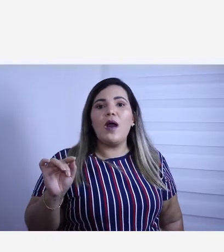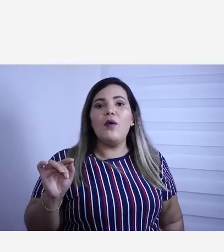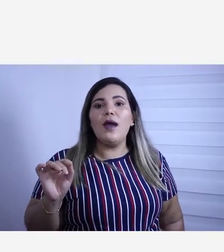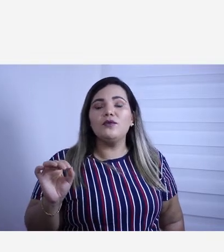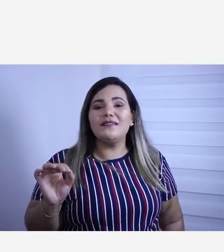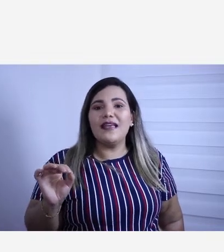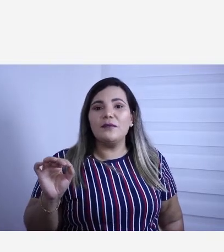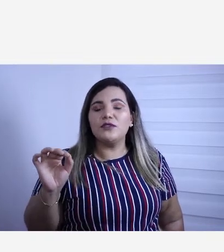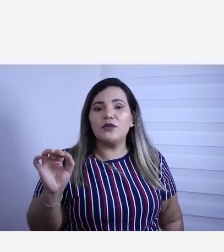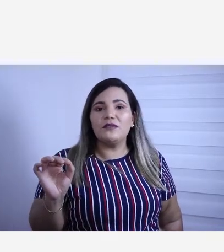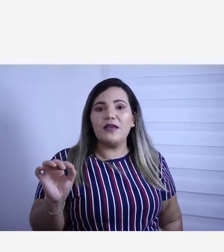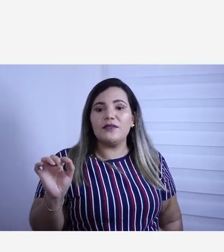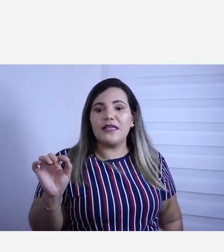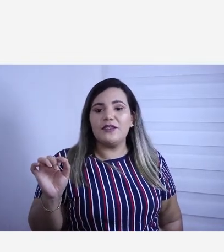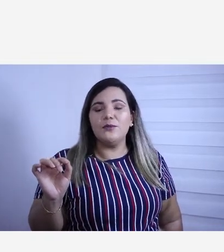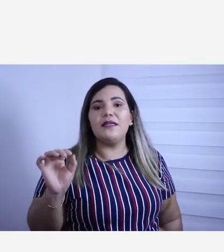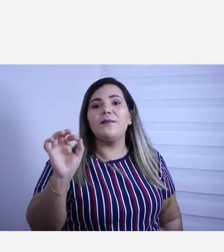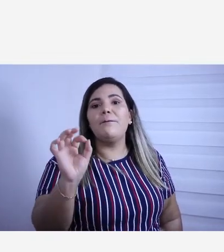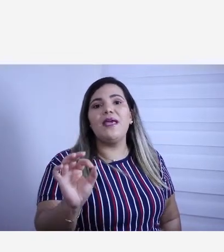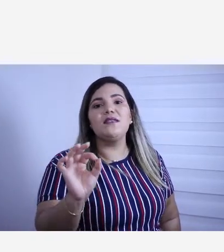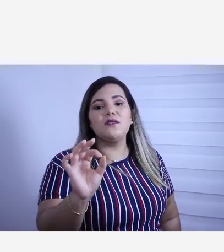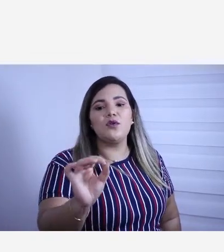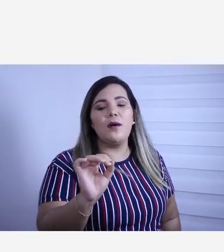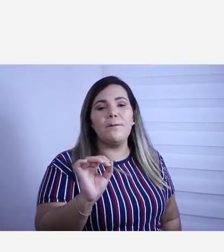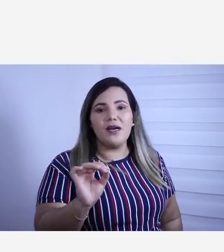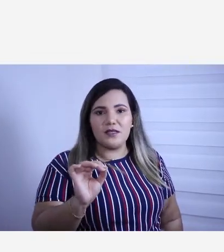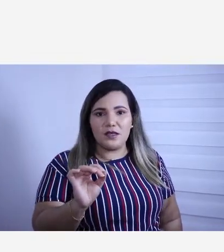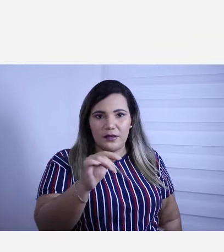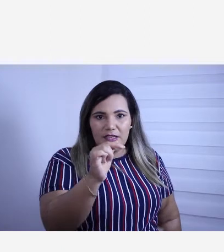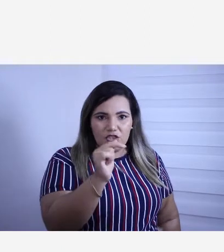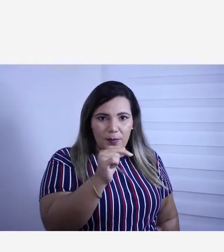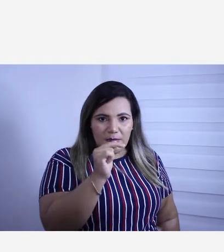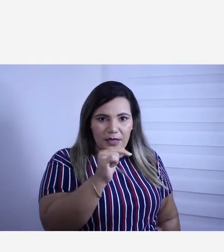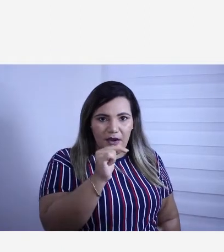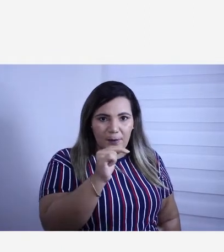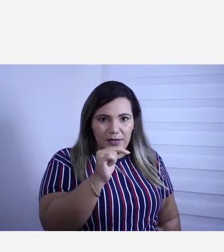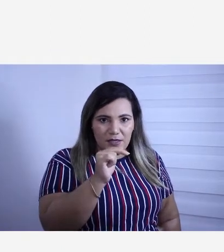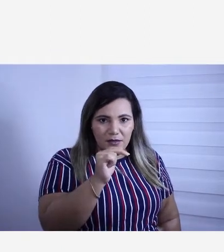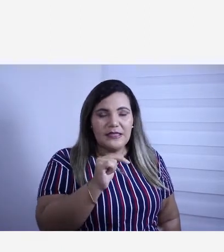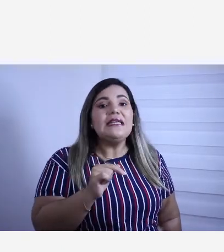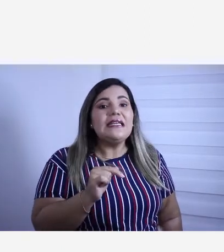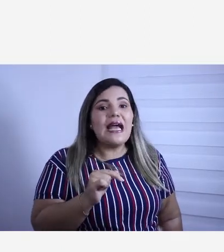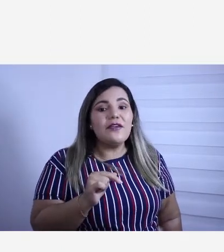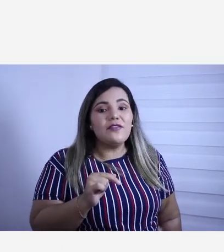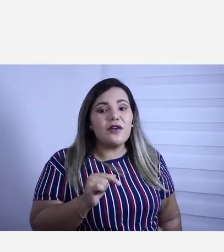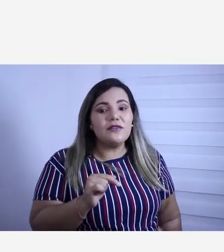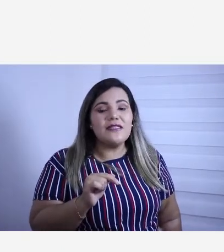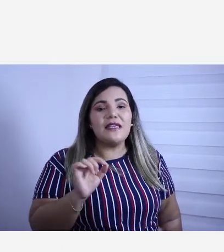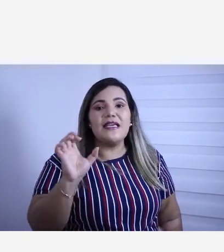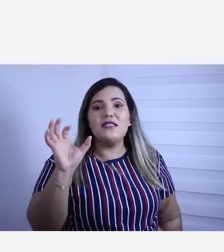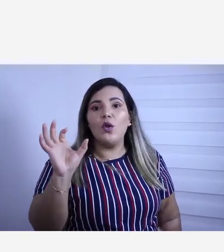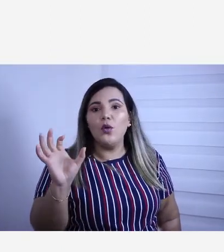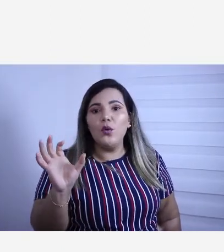isso então qual é o termo que eu tenho anteriormente pessoa persson estou percebendo a palavra força e